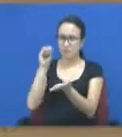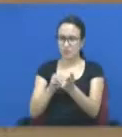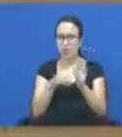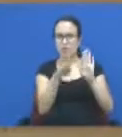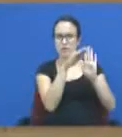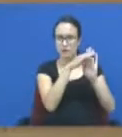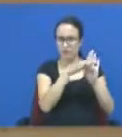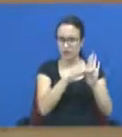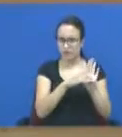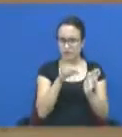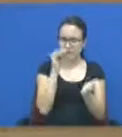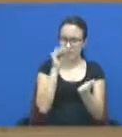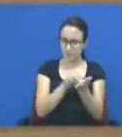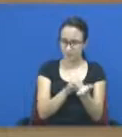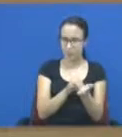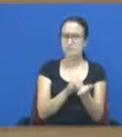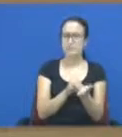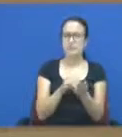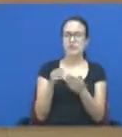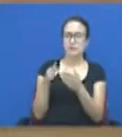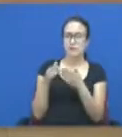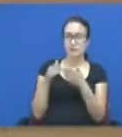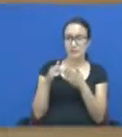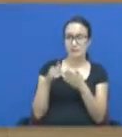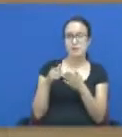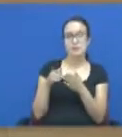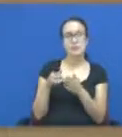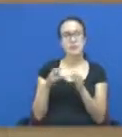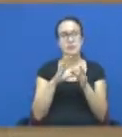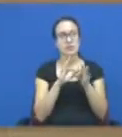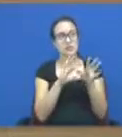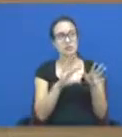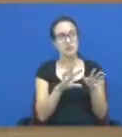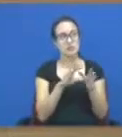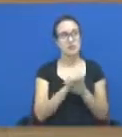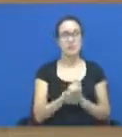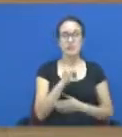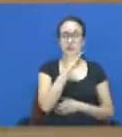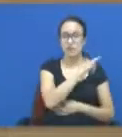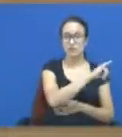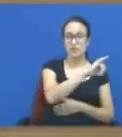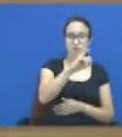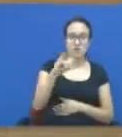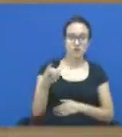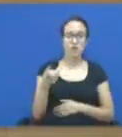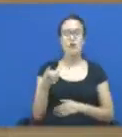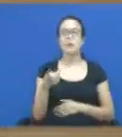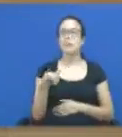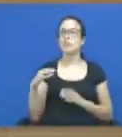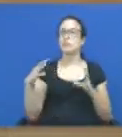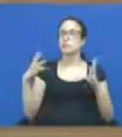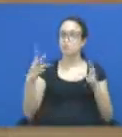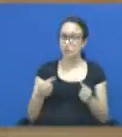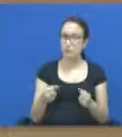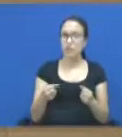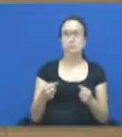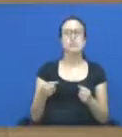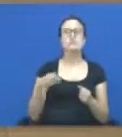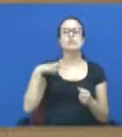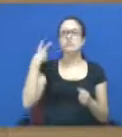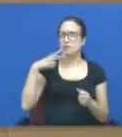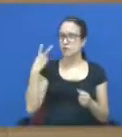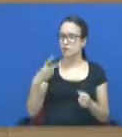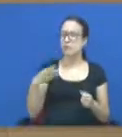Expedientes peça os atos competentes. Informo ao plenário e aos membros da comissão, peço a atenção de todos,